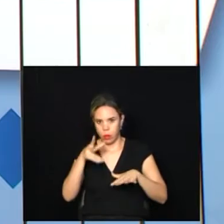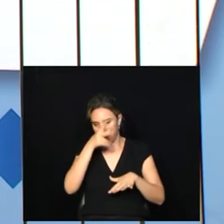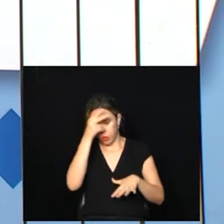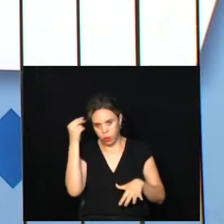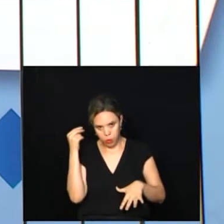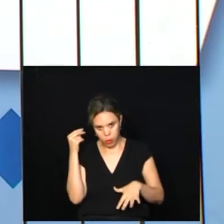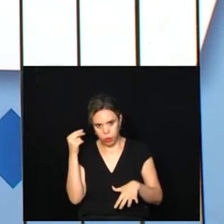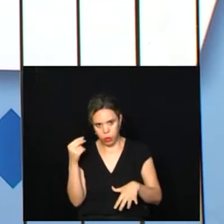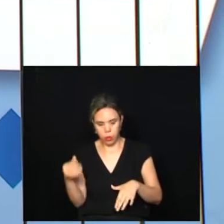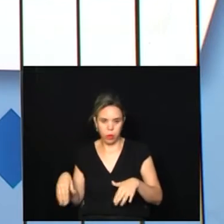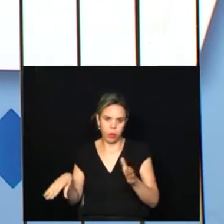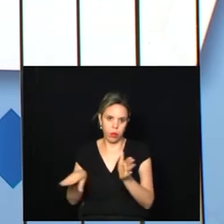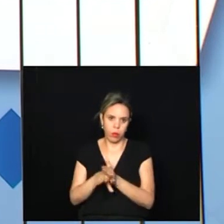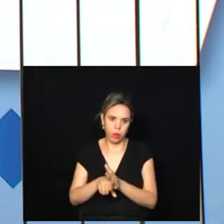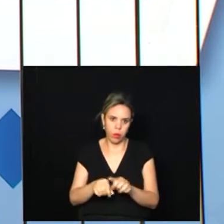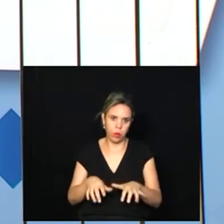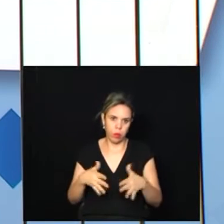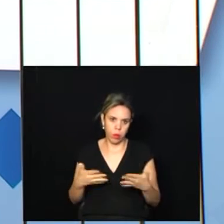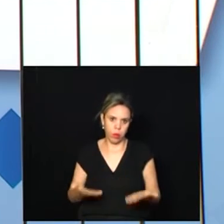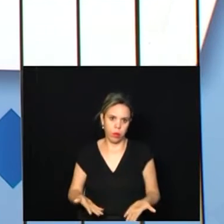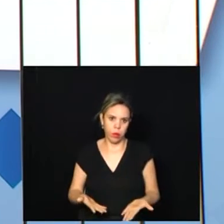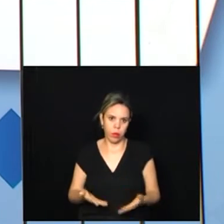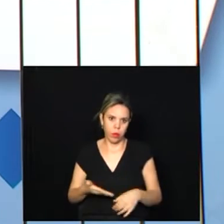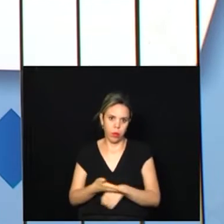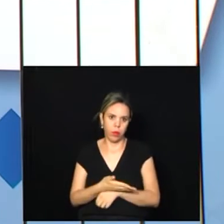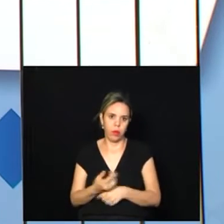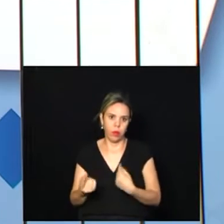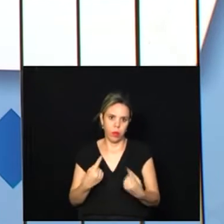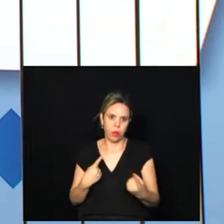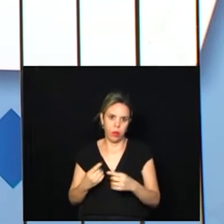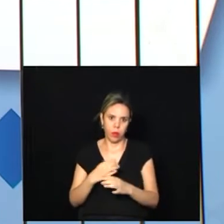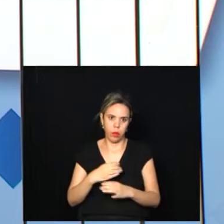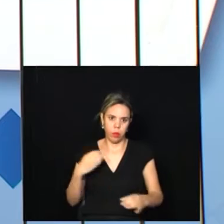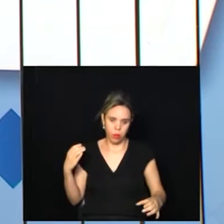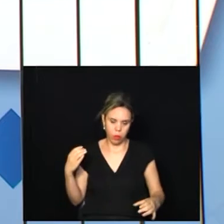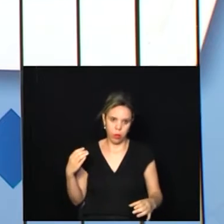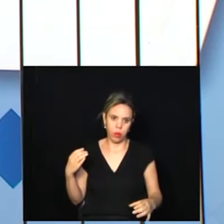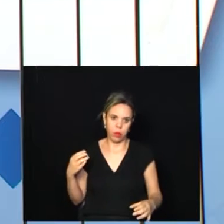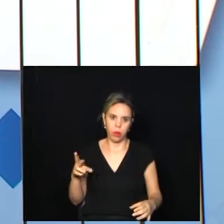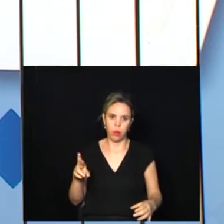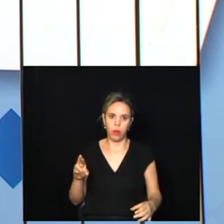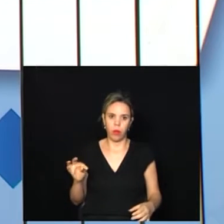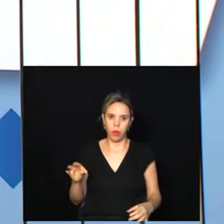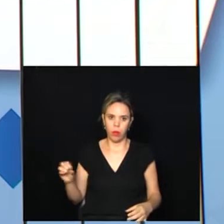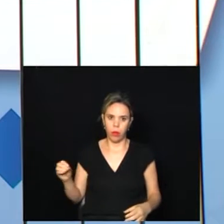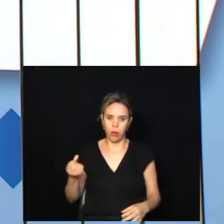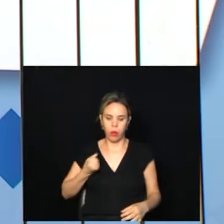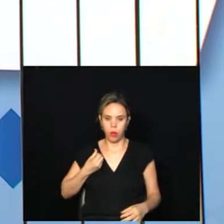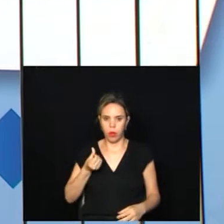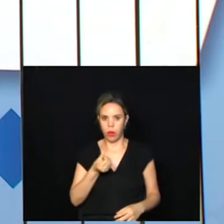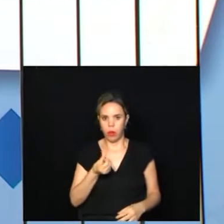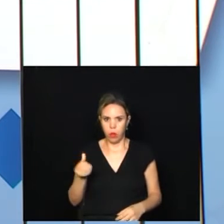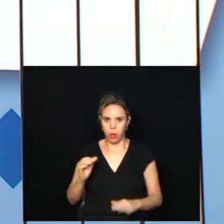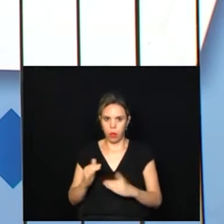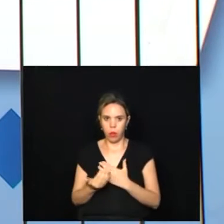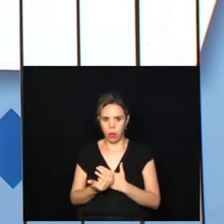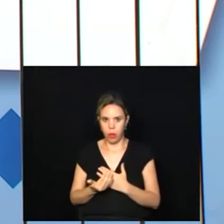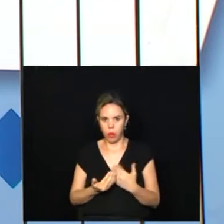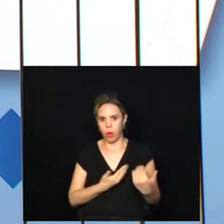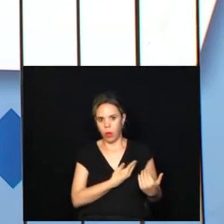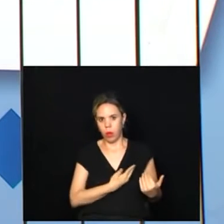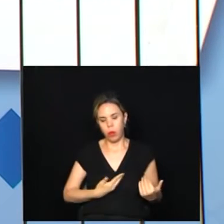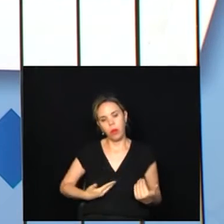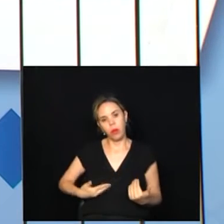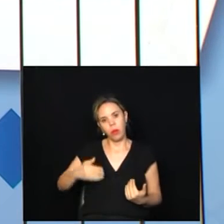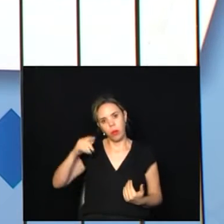públicas, vindo até o plenário, que a entrada é pela Avenida Engenheiro Roberto Mange, número 66, no bairro Ponte Preta.